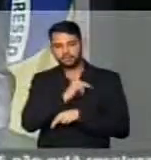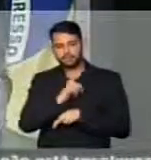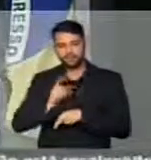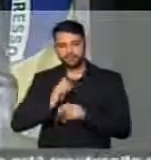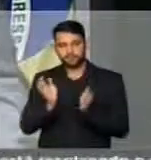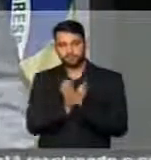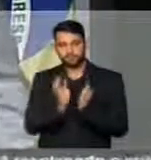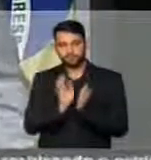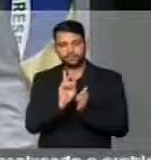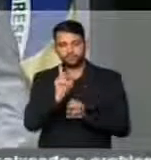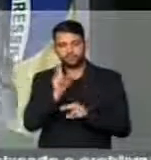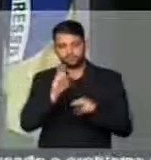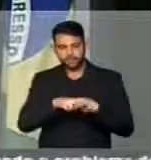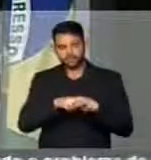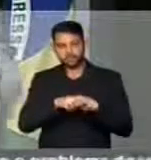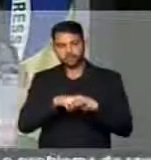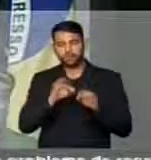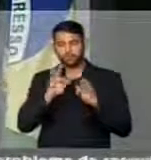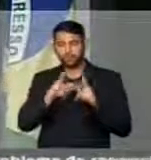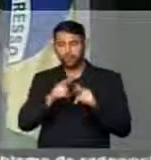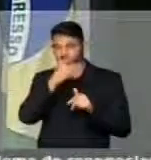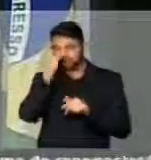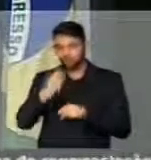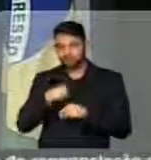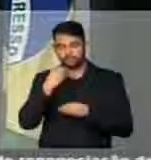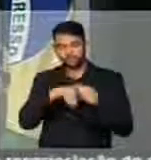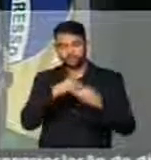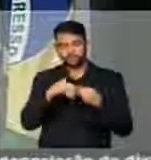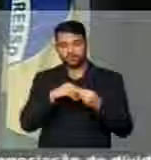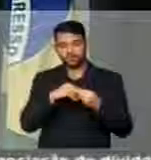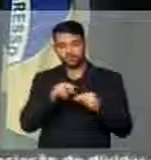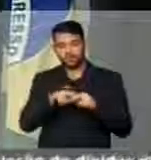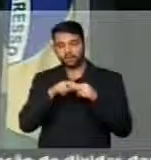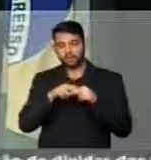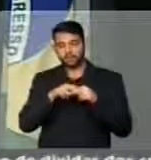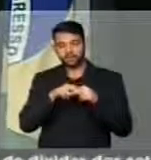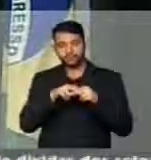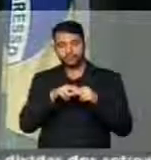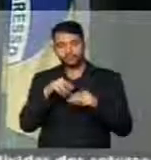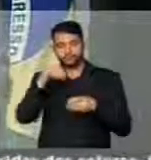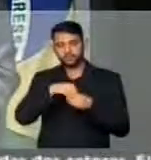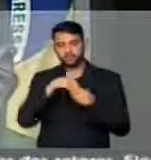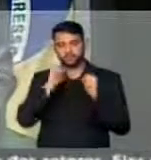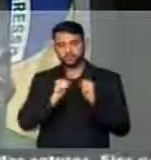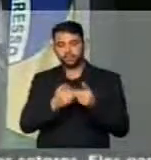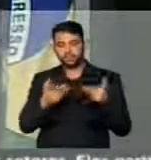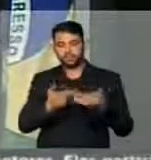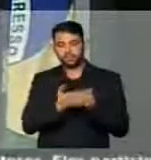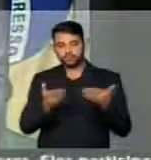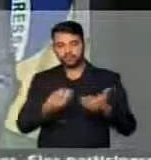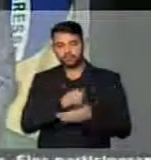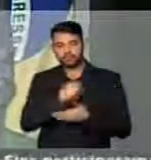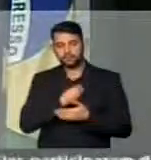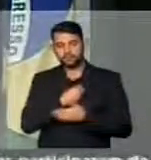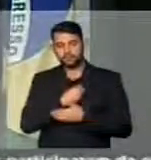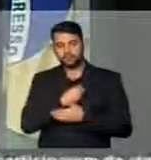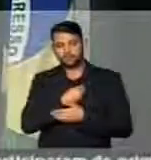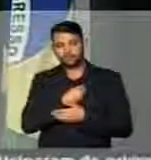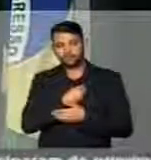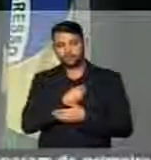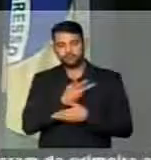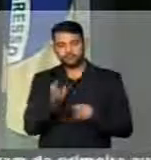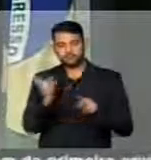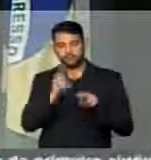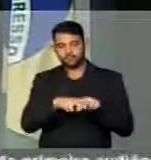do partido está preso. Todos que se envolveram e que tinham cargos relevantes na estrutura de poder que aí está, apodrecidos e mofadas,